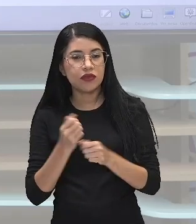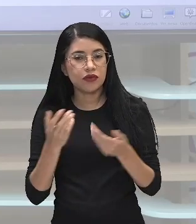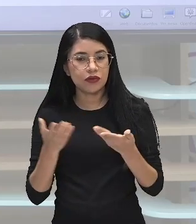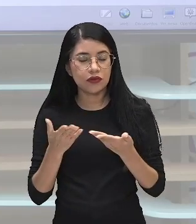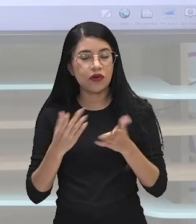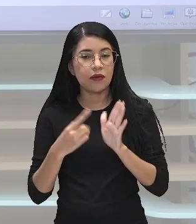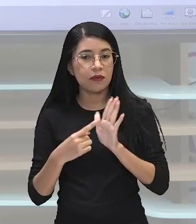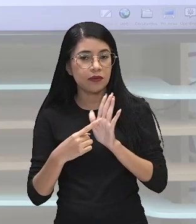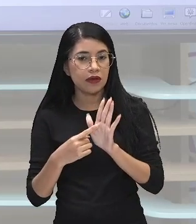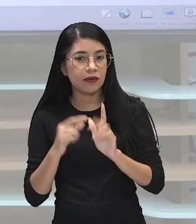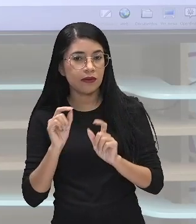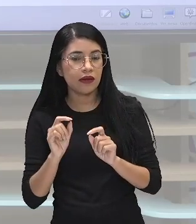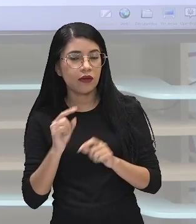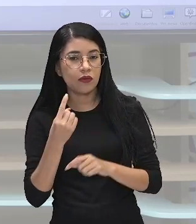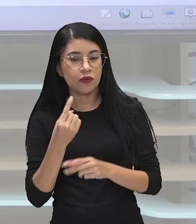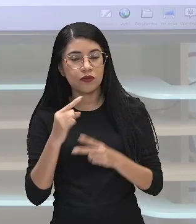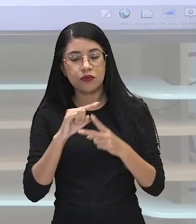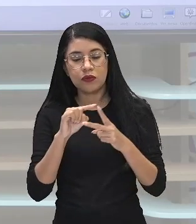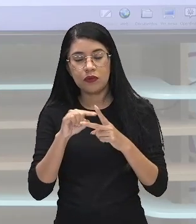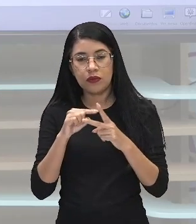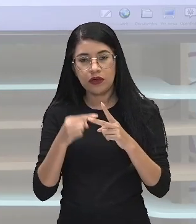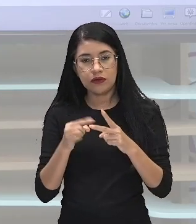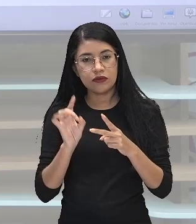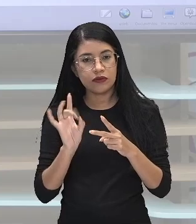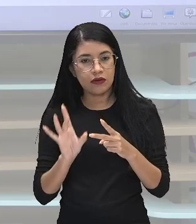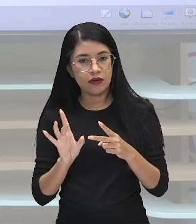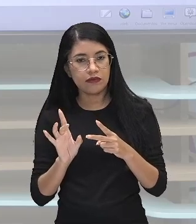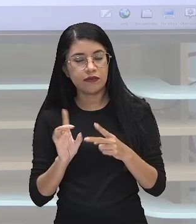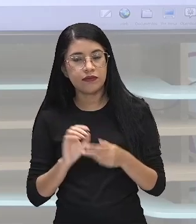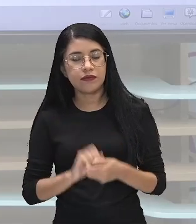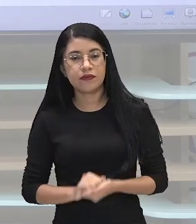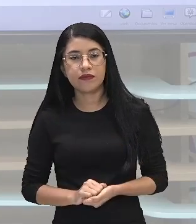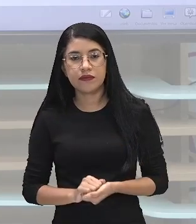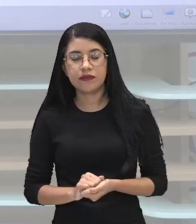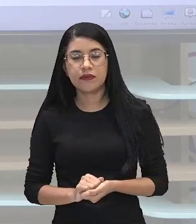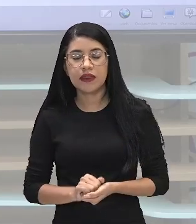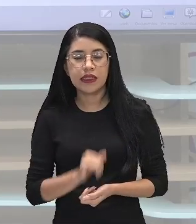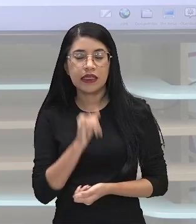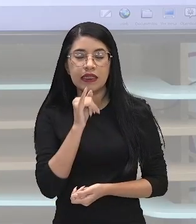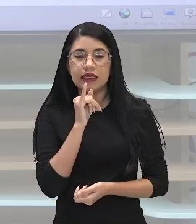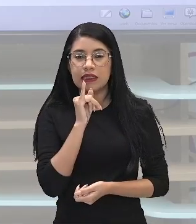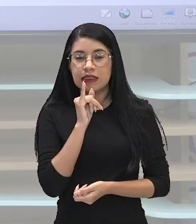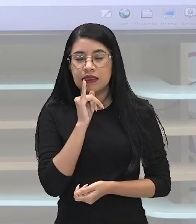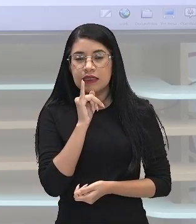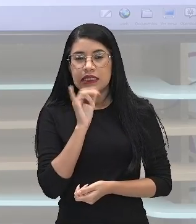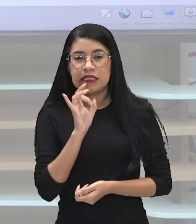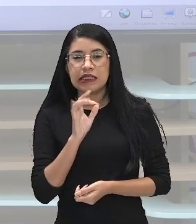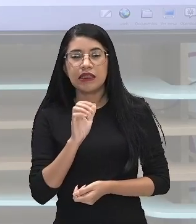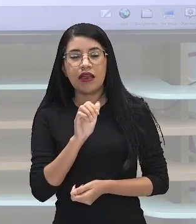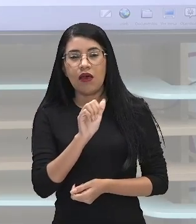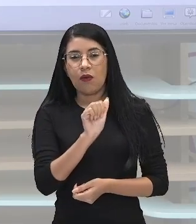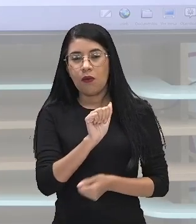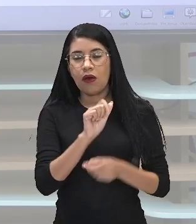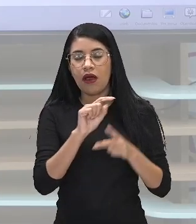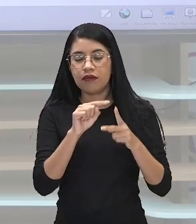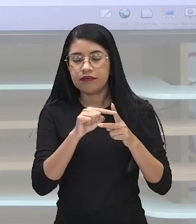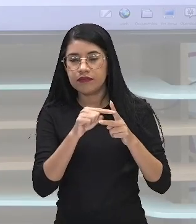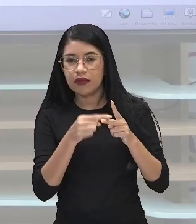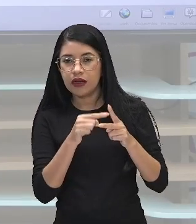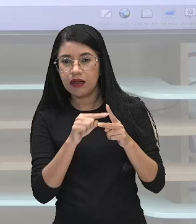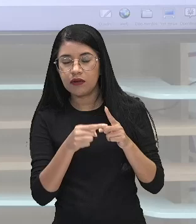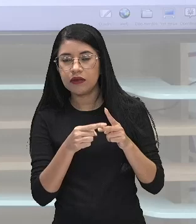ângulo, tá? Desses três aqui. Então, se por exemplo ele der o ângulo A, então a